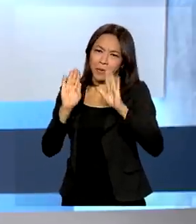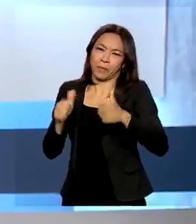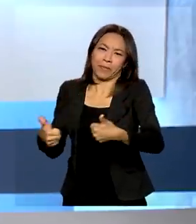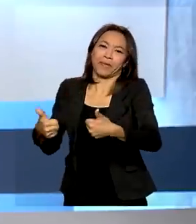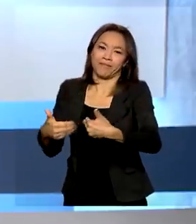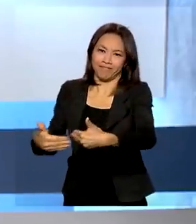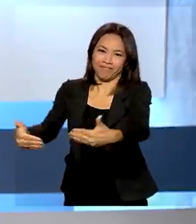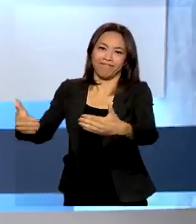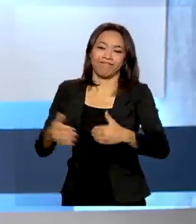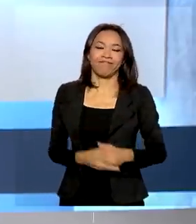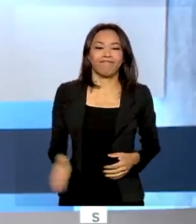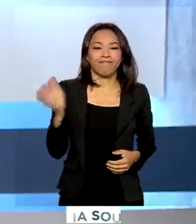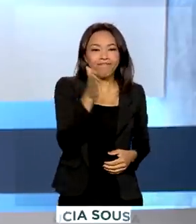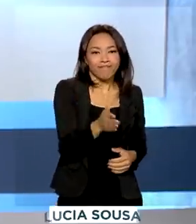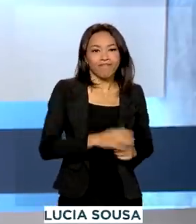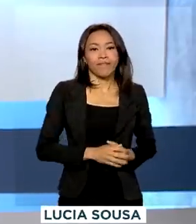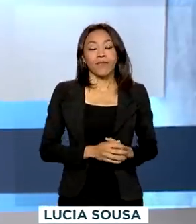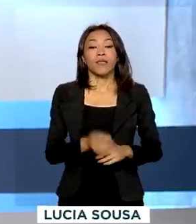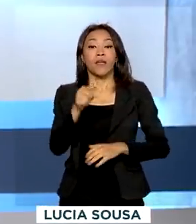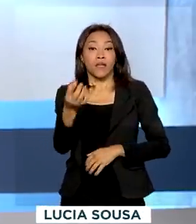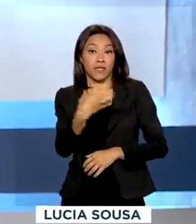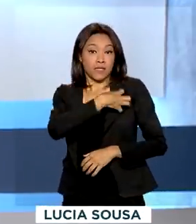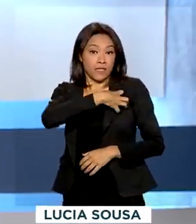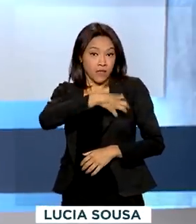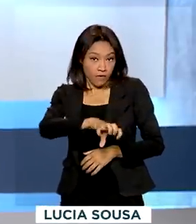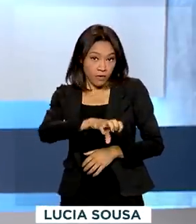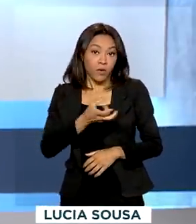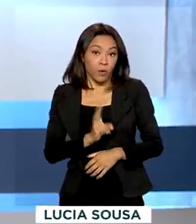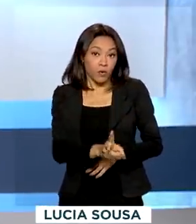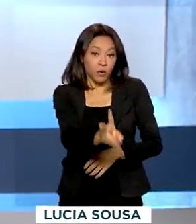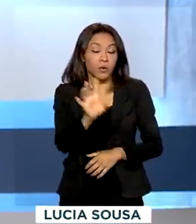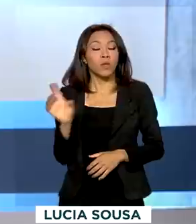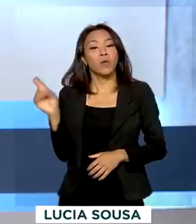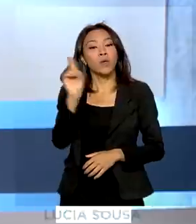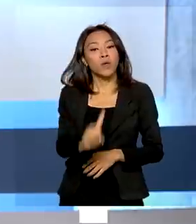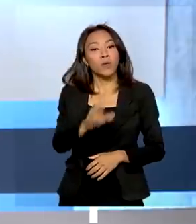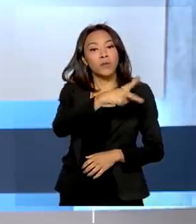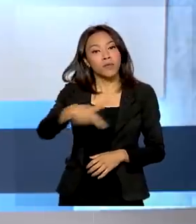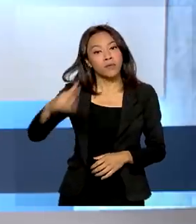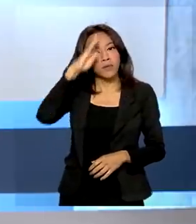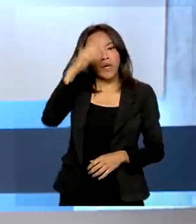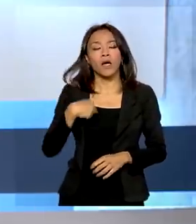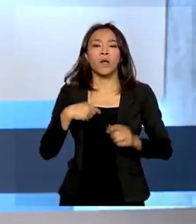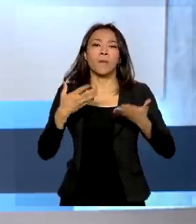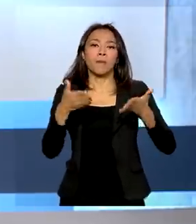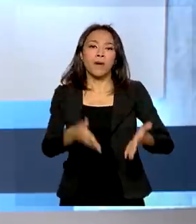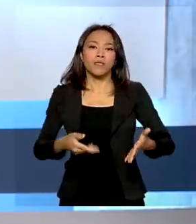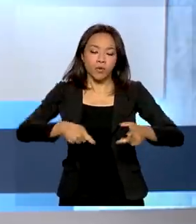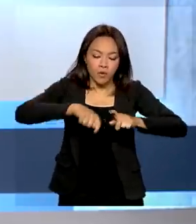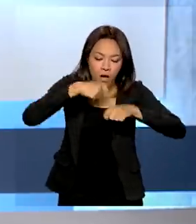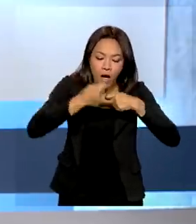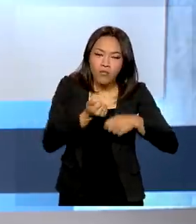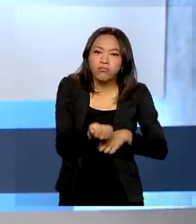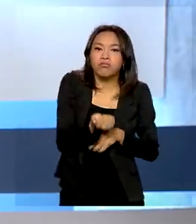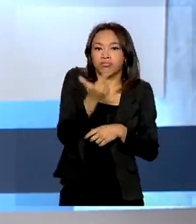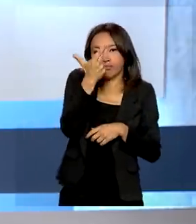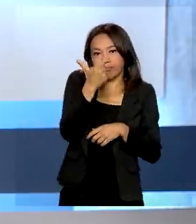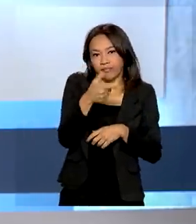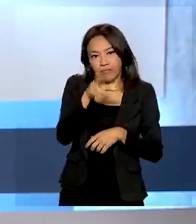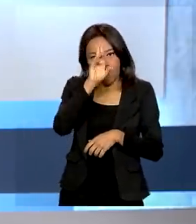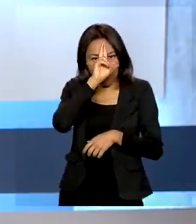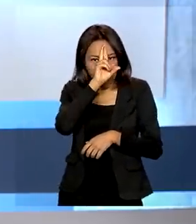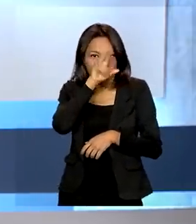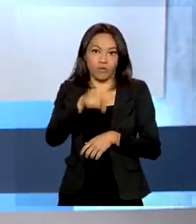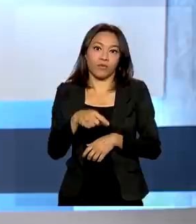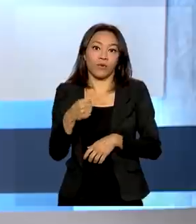Ainda em Salvador, o presidente Jair Bolsonaro participou de um almoço com empresários no Centro Tecnológico Senai